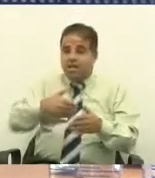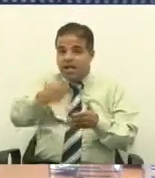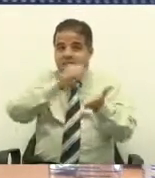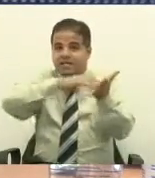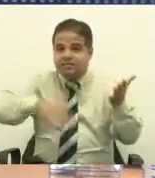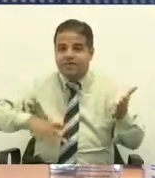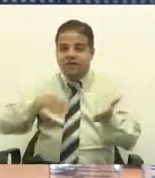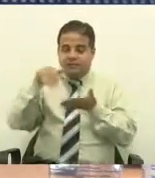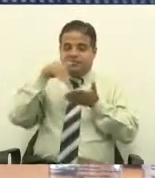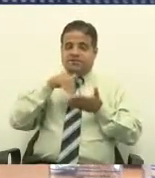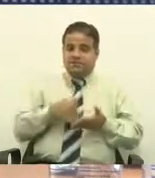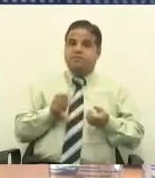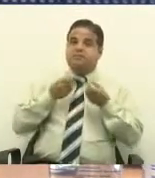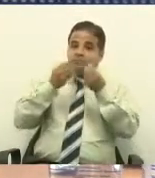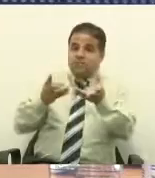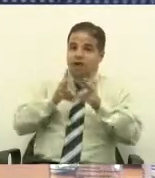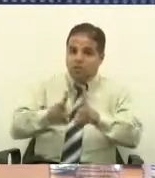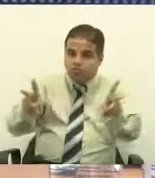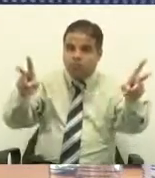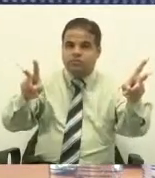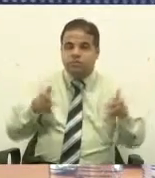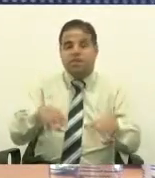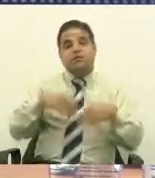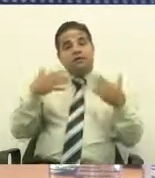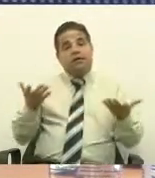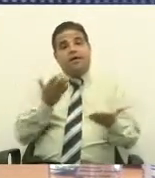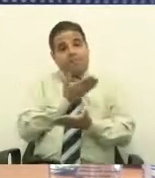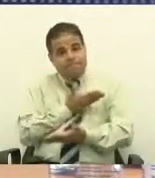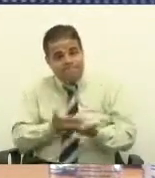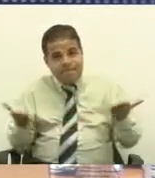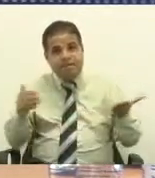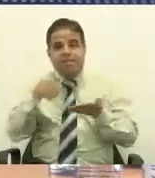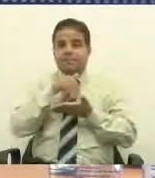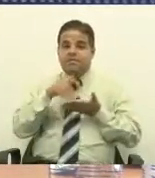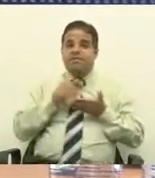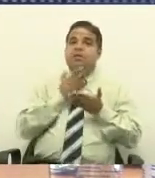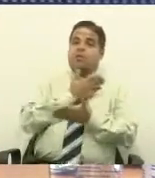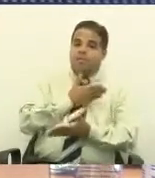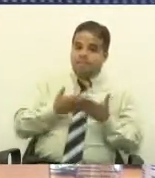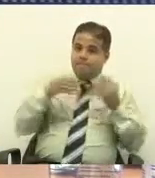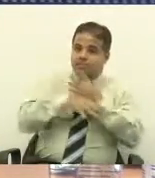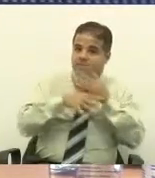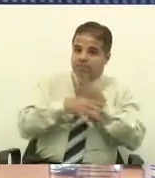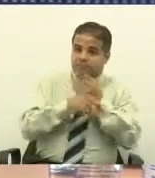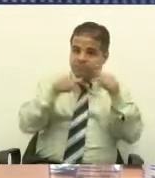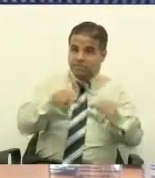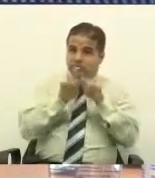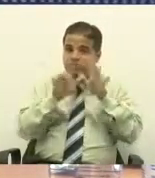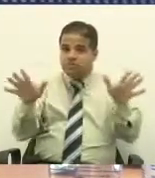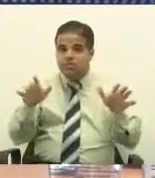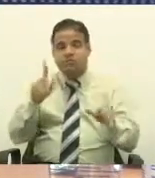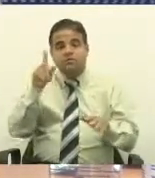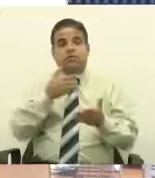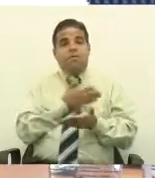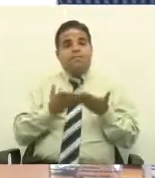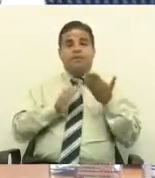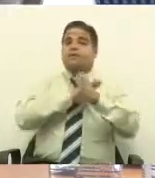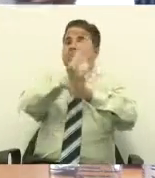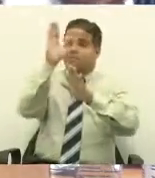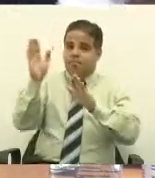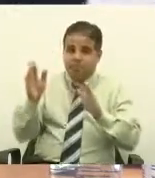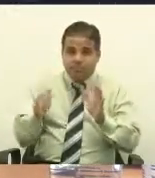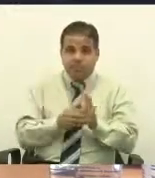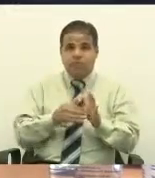da secretaria deem continuidade. É uma perda para a secretaria, é uma perda para o município e é uma perda, eu acredito,